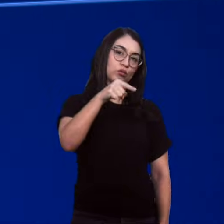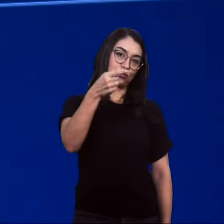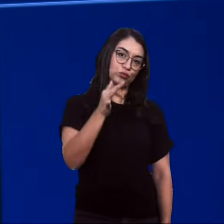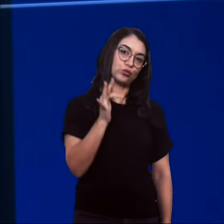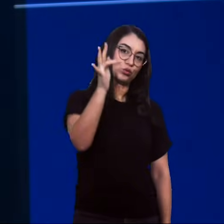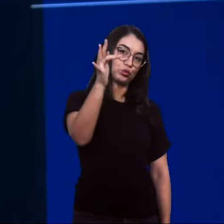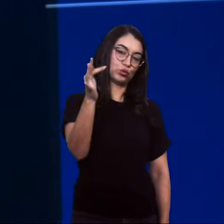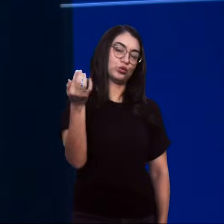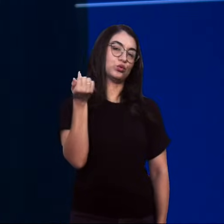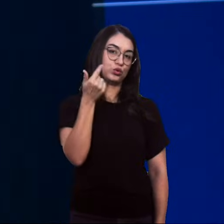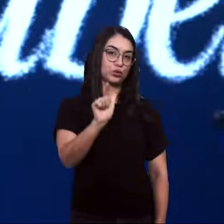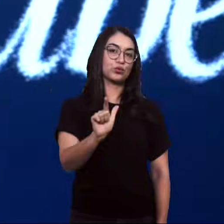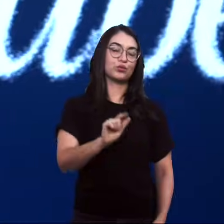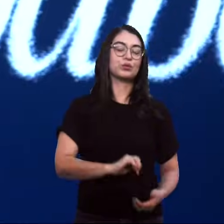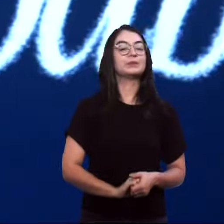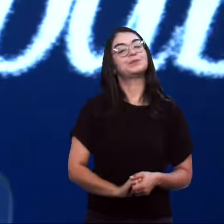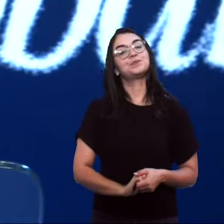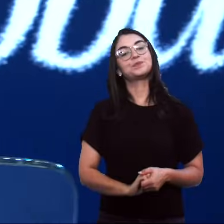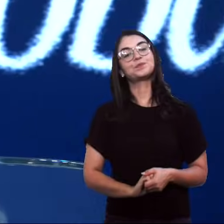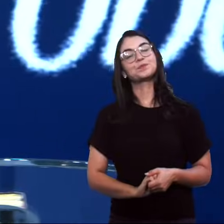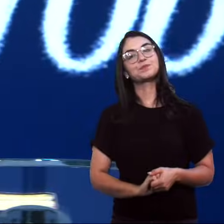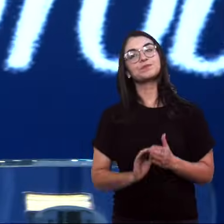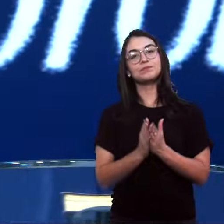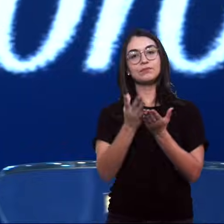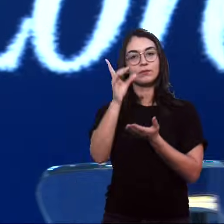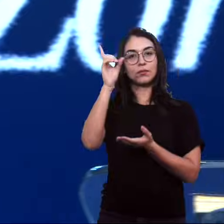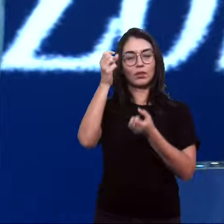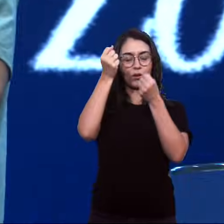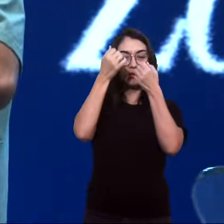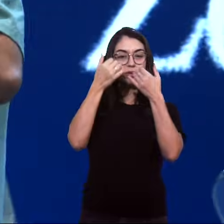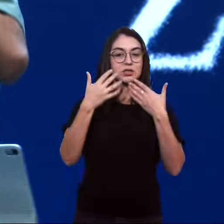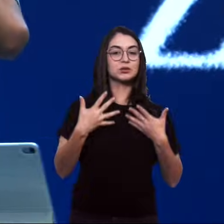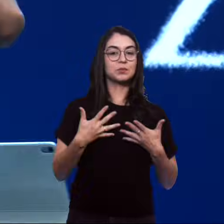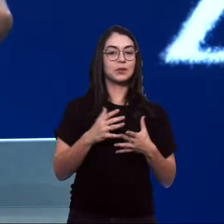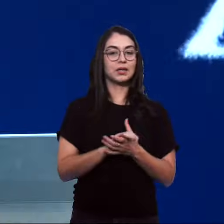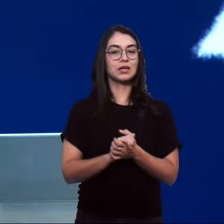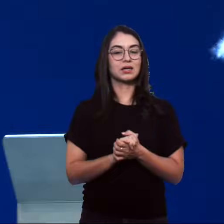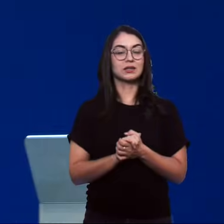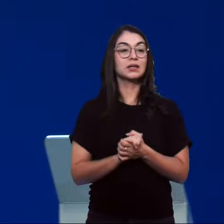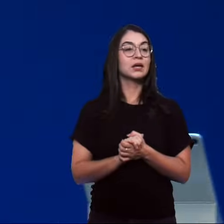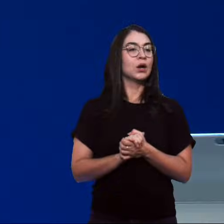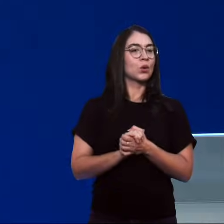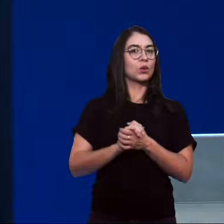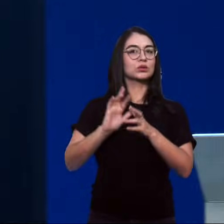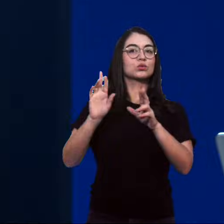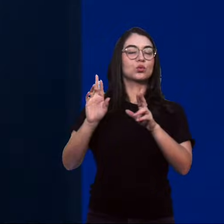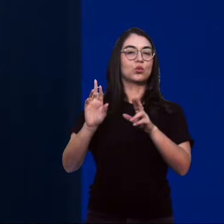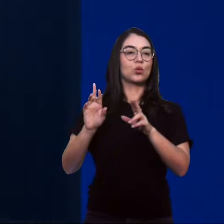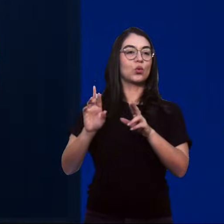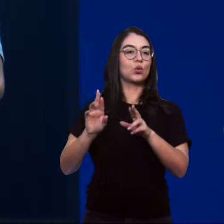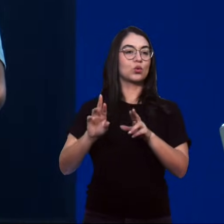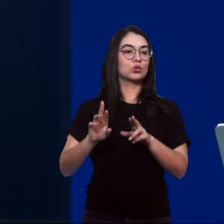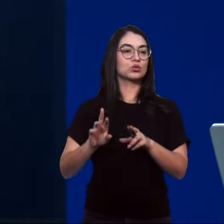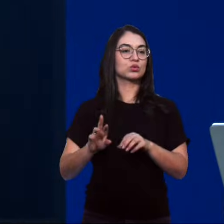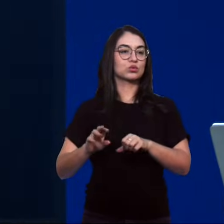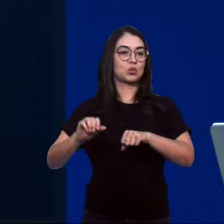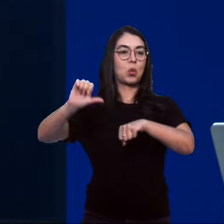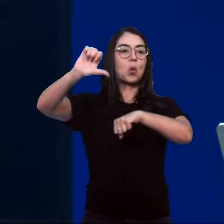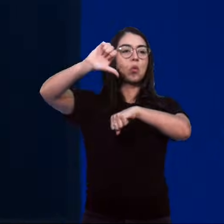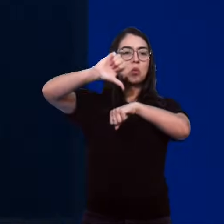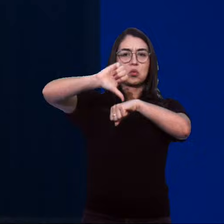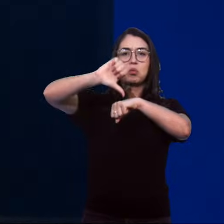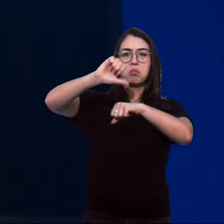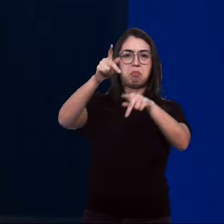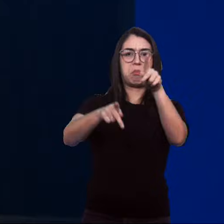desse texto que a gente leu. A Bíblia conta que quando os persas dominaram a Babilônia, eles deixaram o